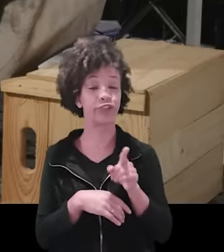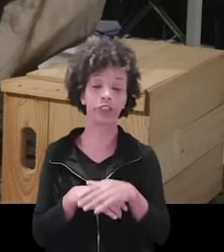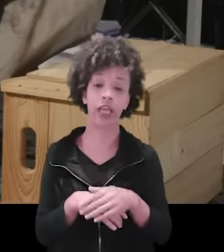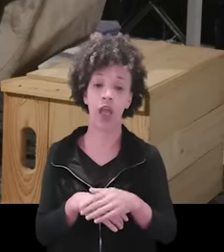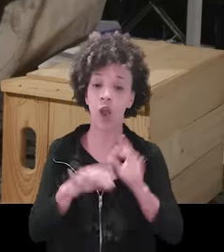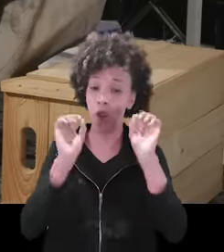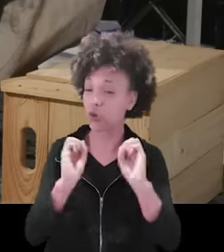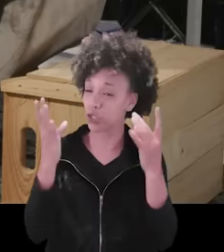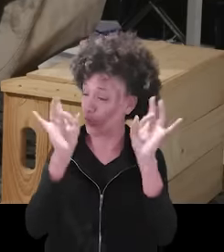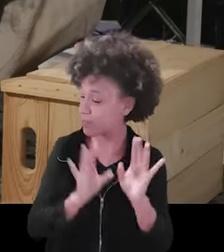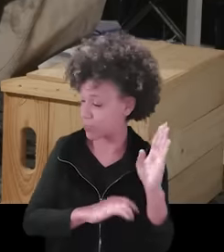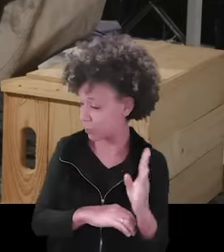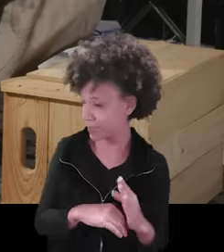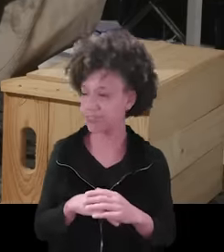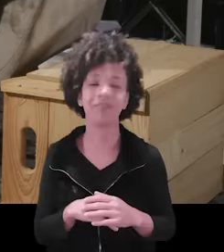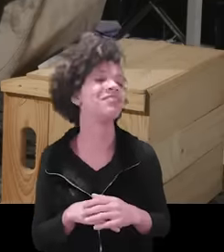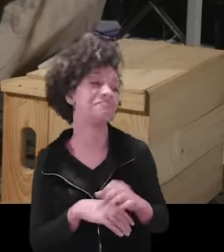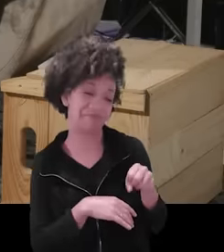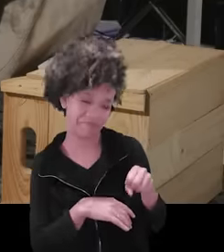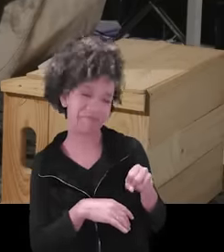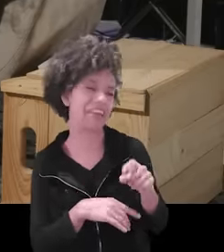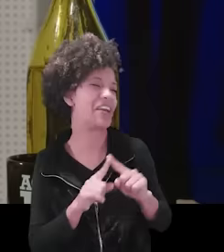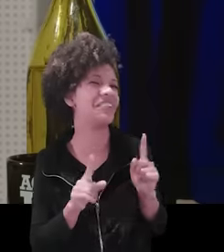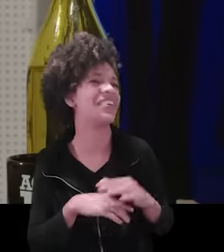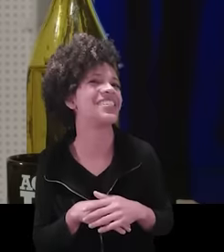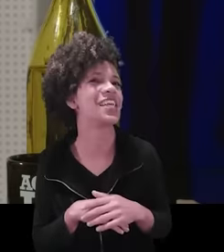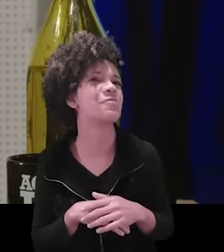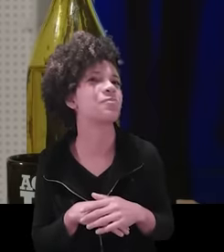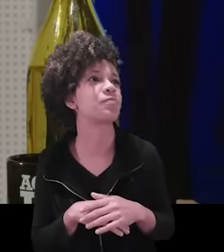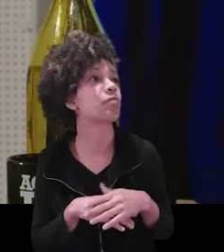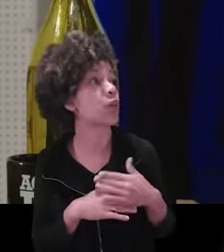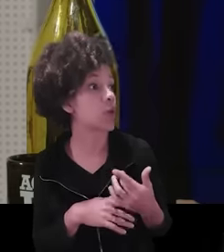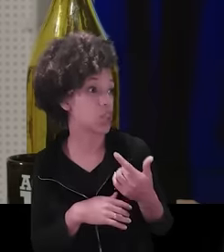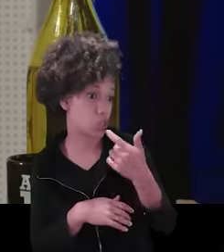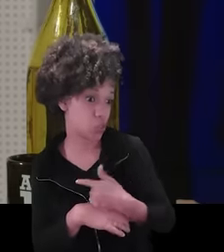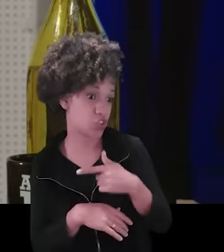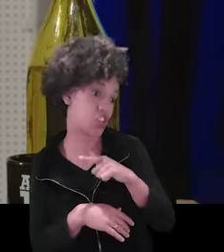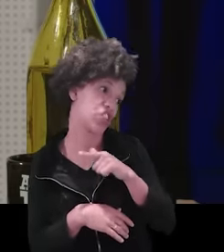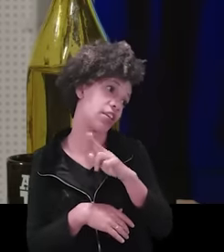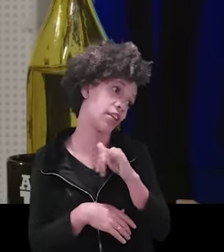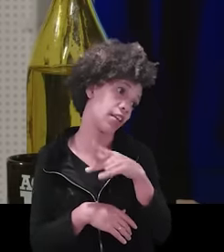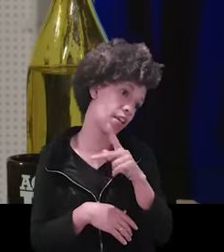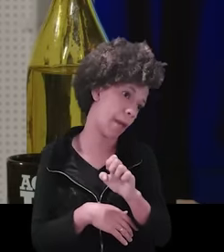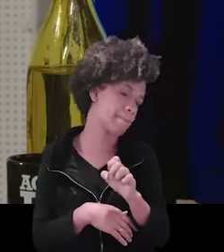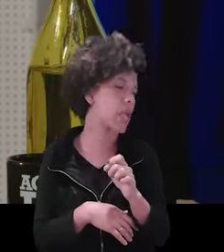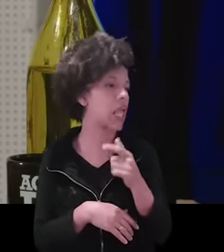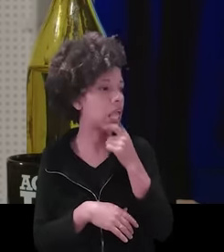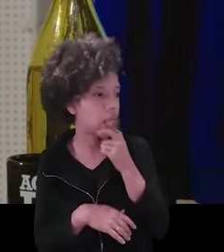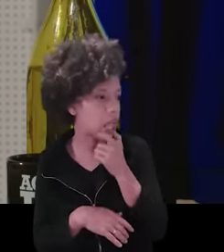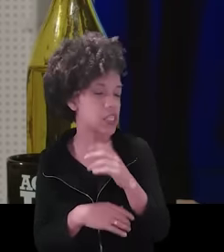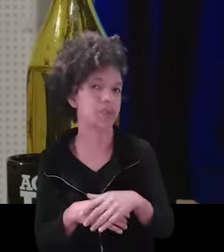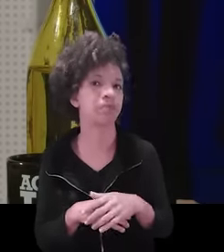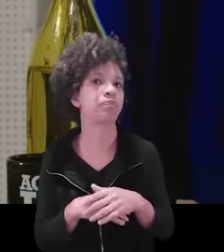é muito bom isso mesmo quando eu não tô de GAP eles falam em